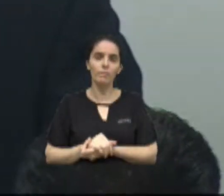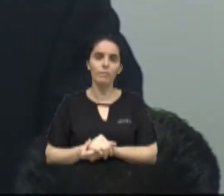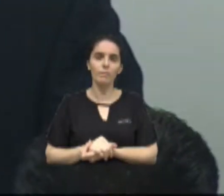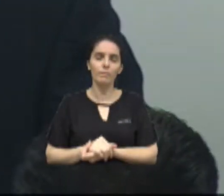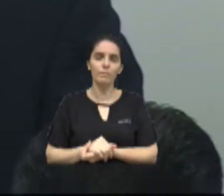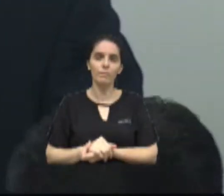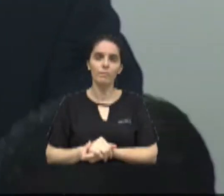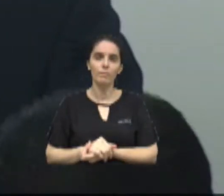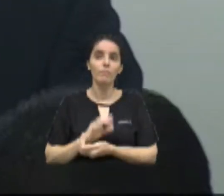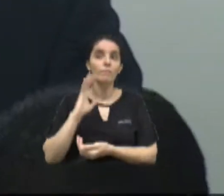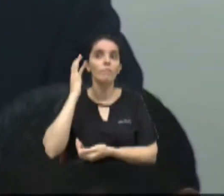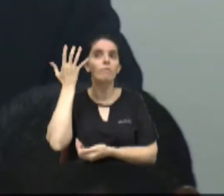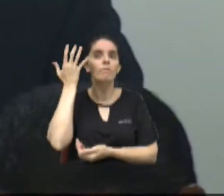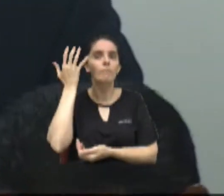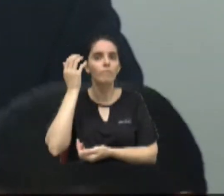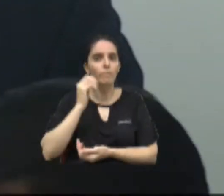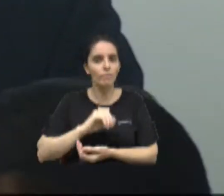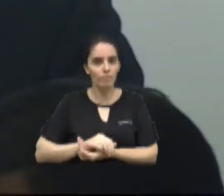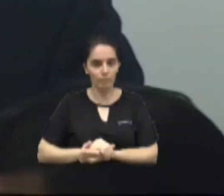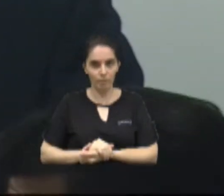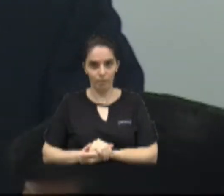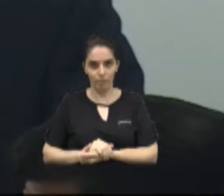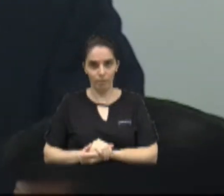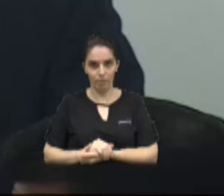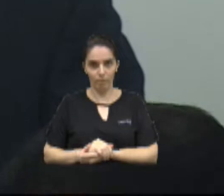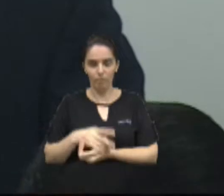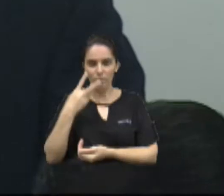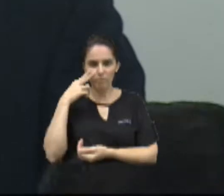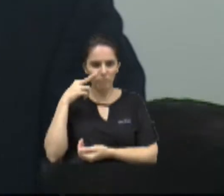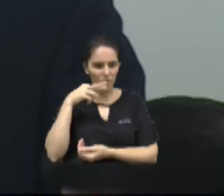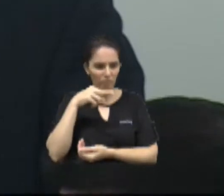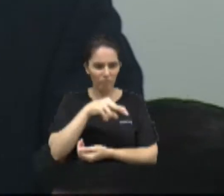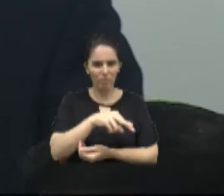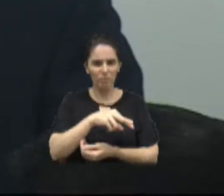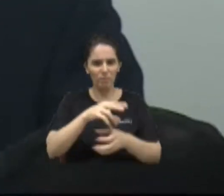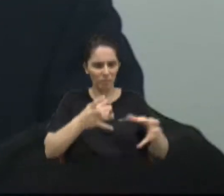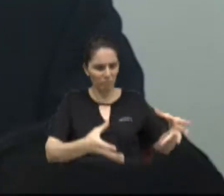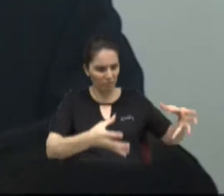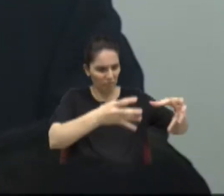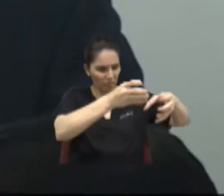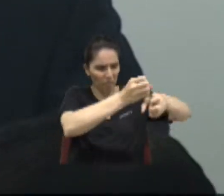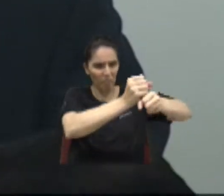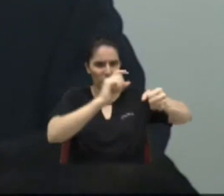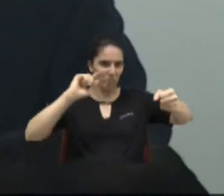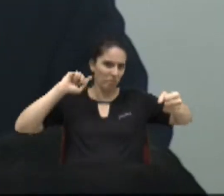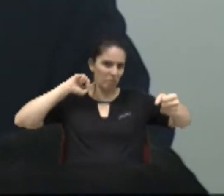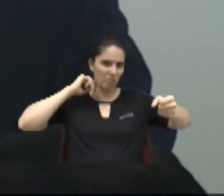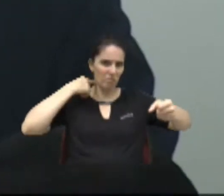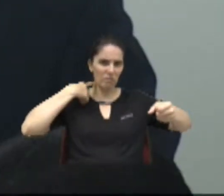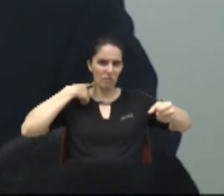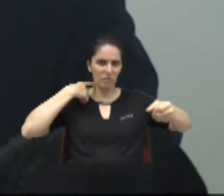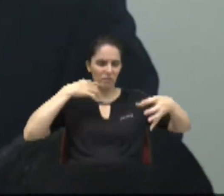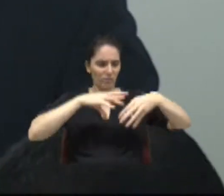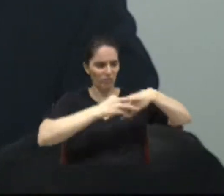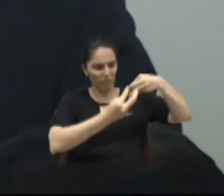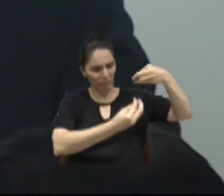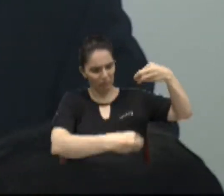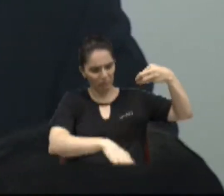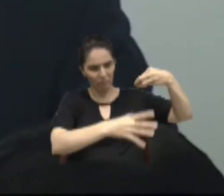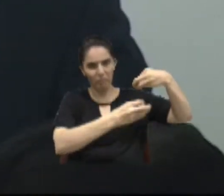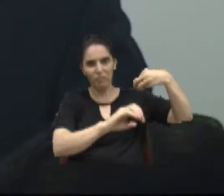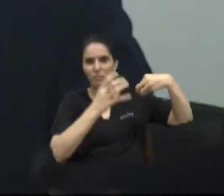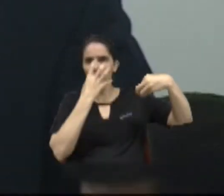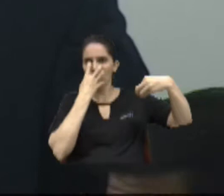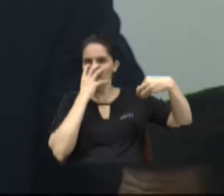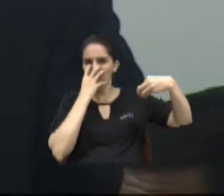E aquela situação de ver aquele montoado de lixo, saco rasgando,